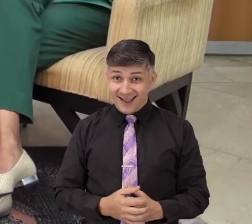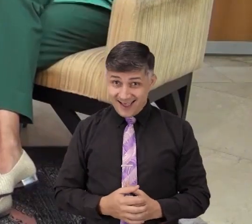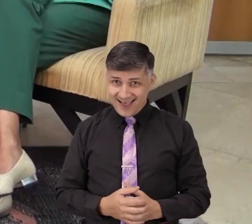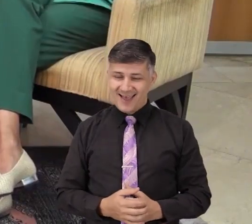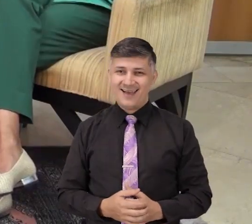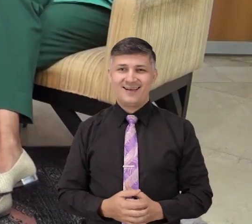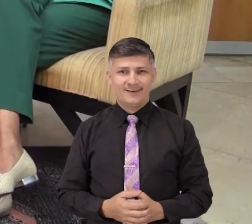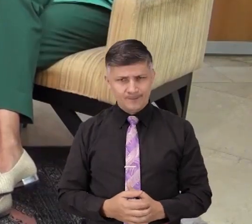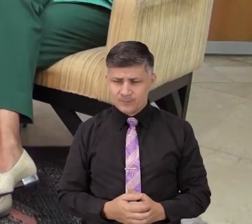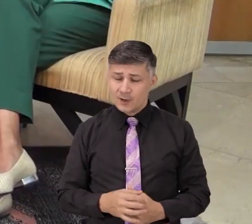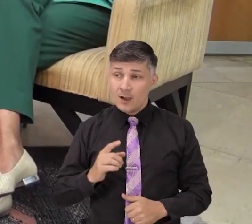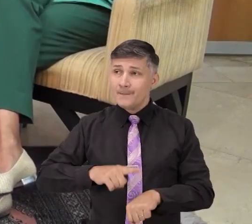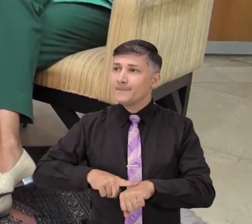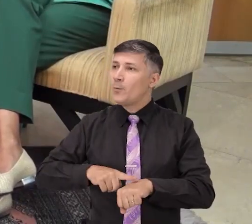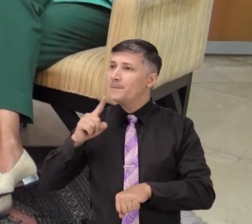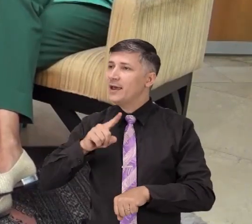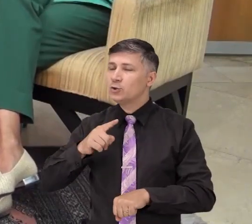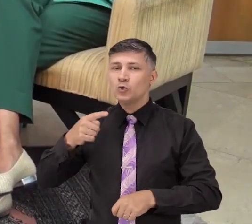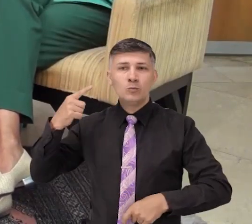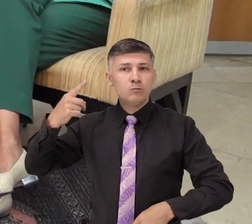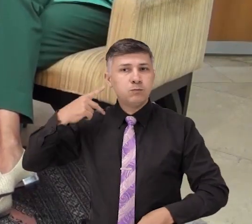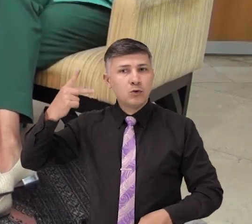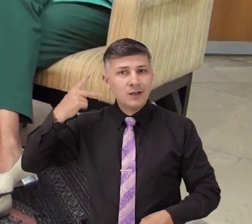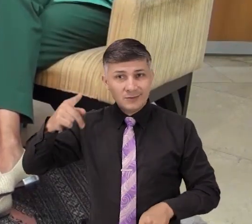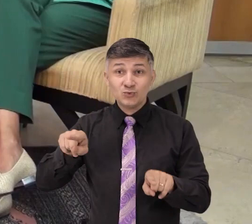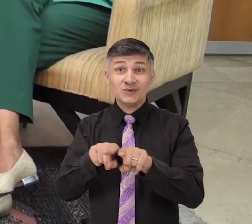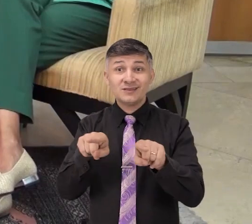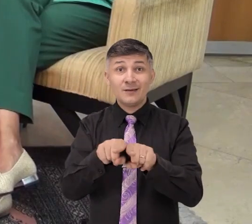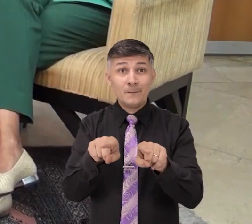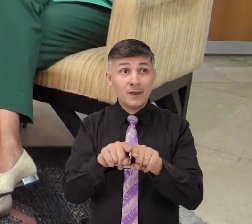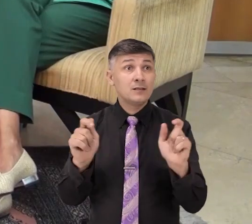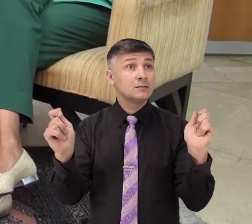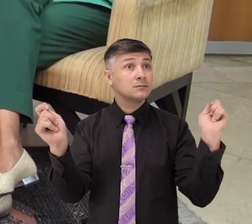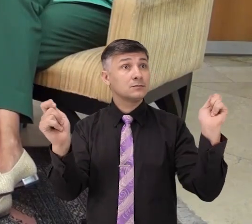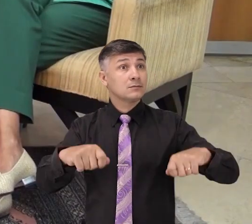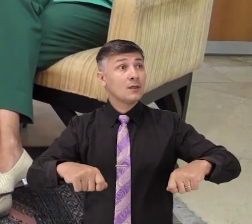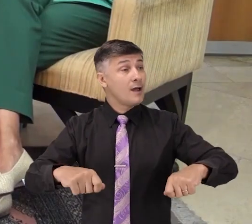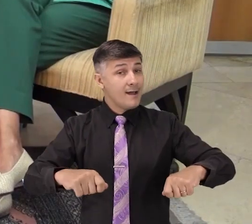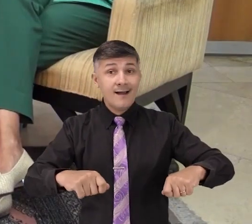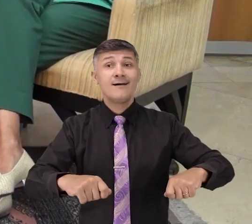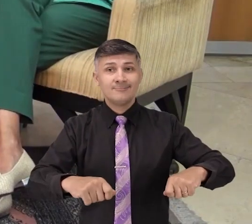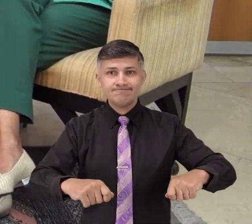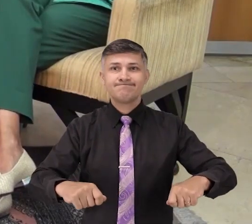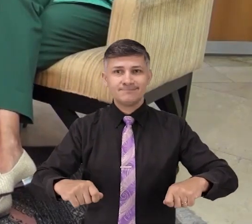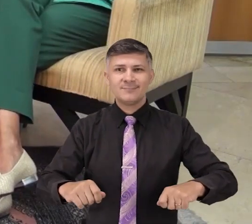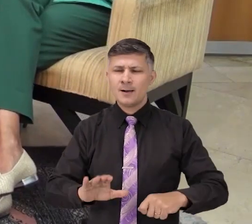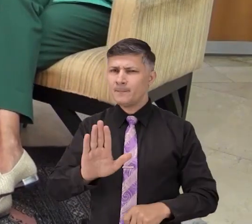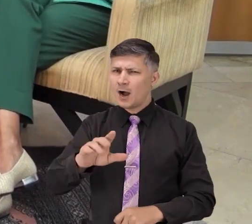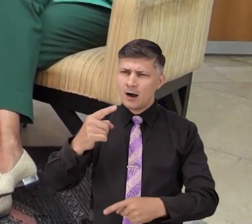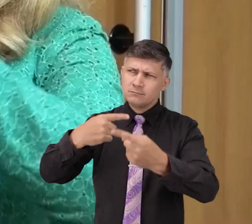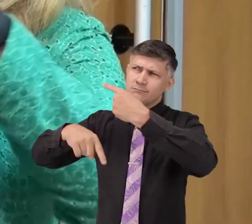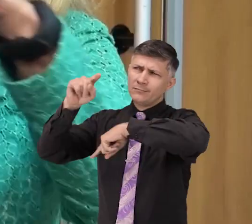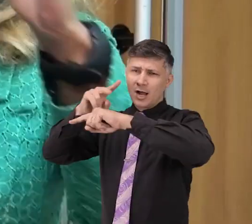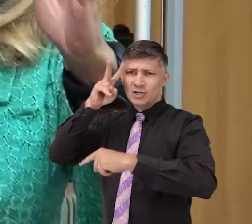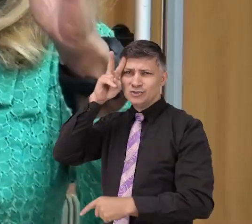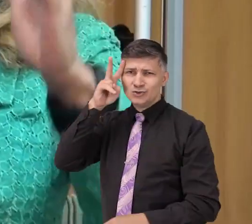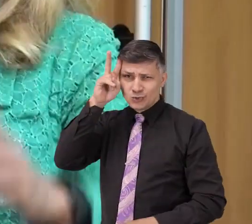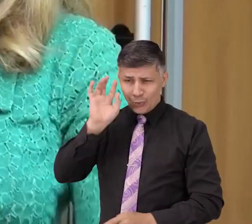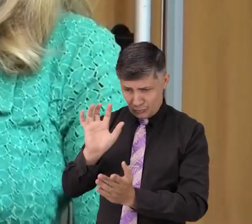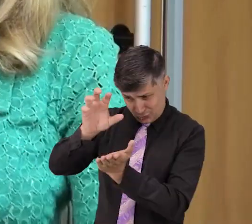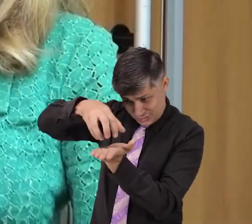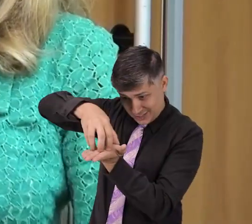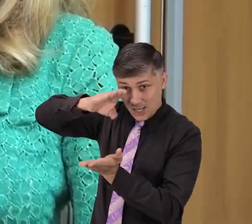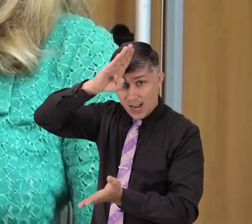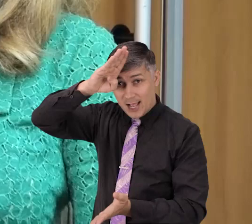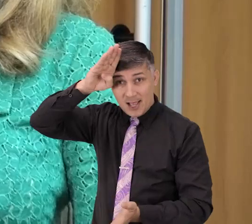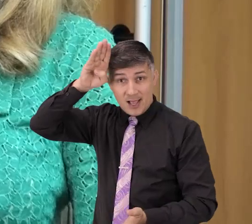Realmente... Eu acho que o momento político também possibilitou muito isso. Mas voltando à história